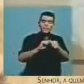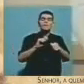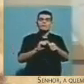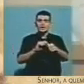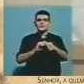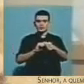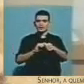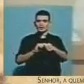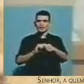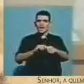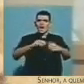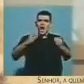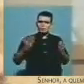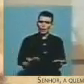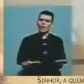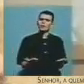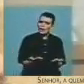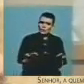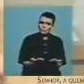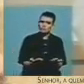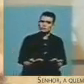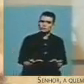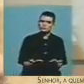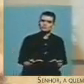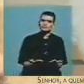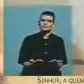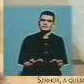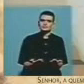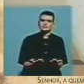realizai agora, it's now,